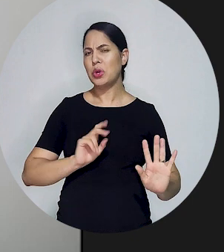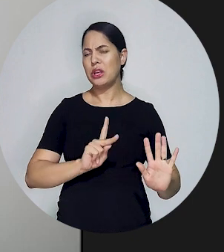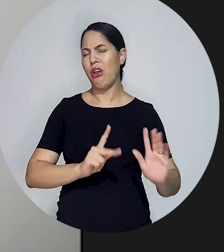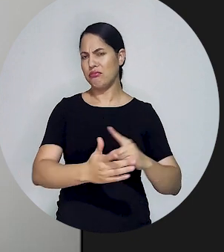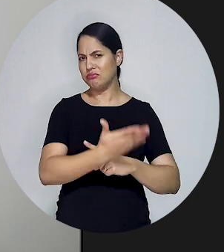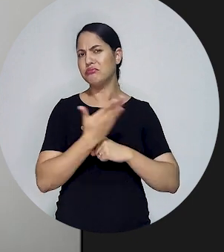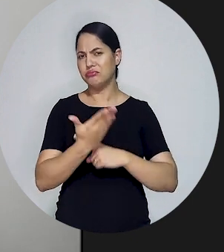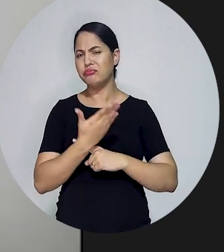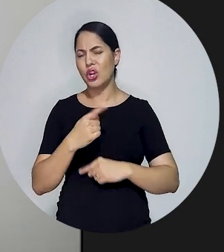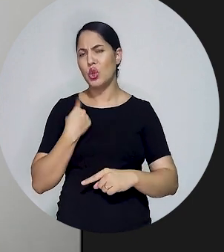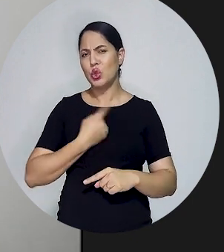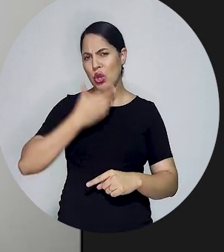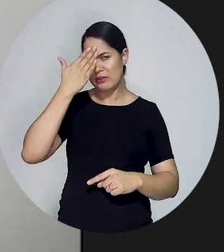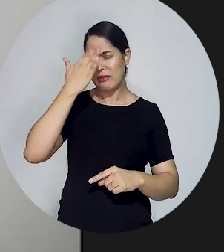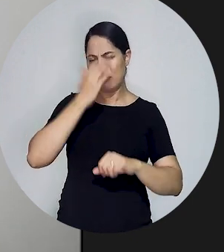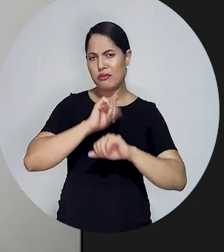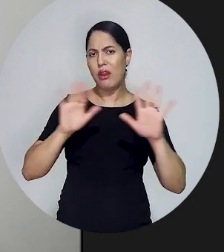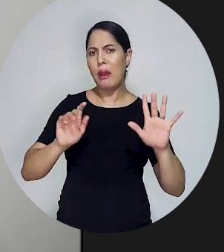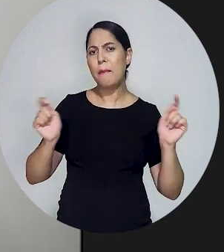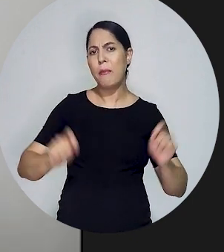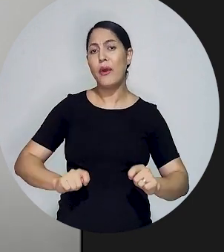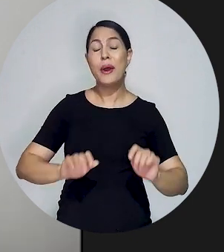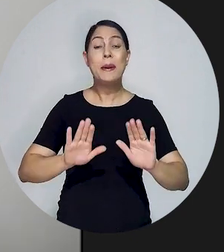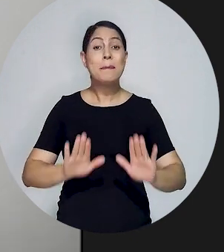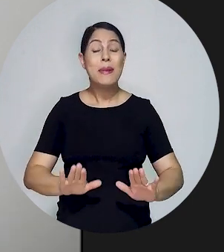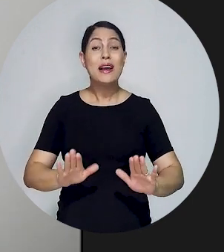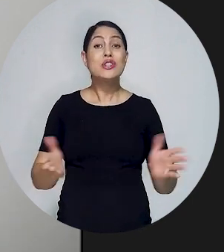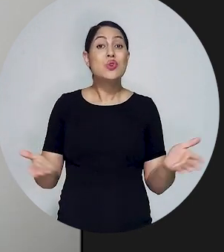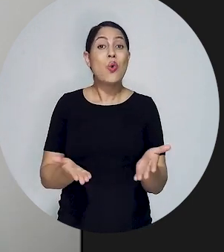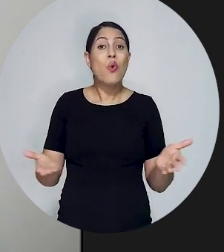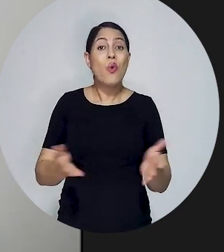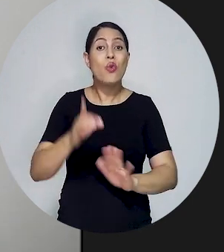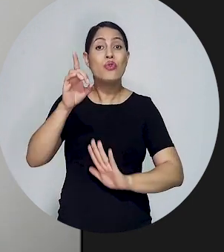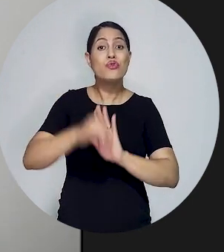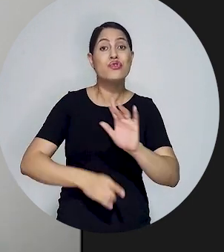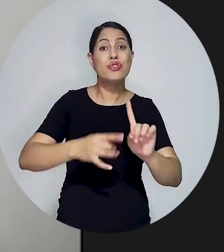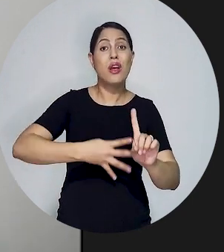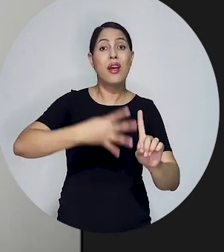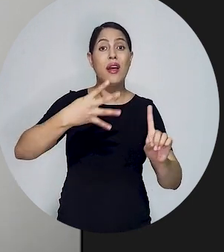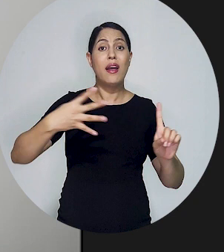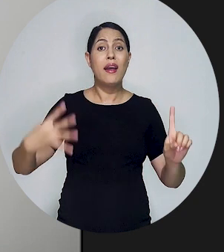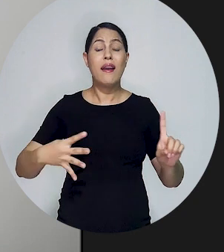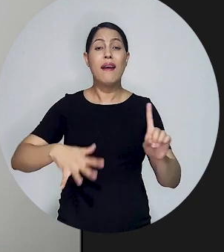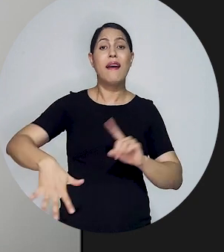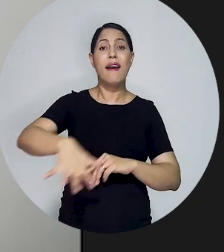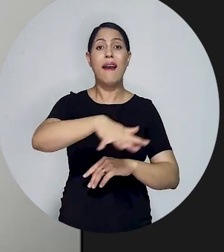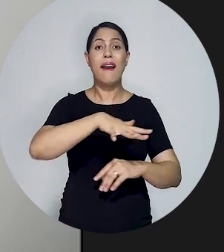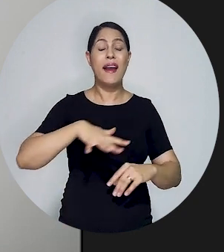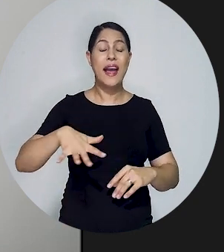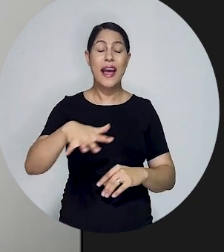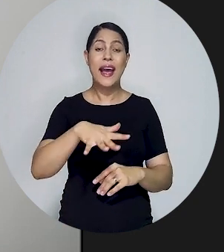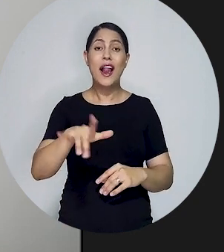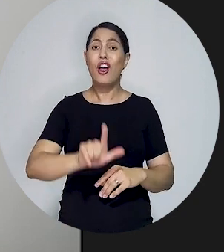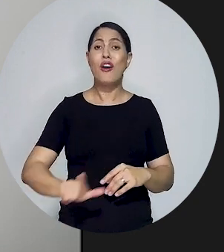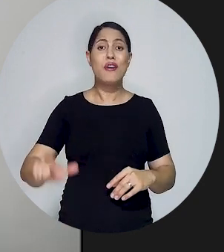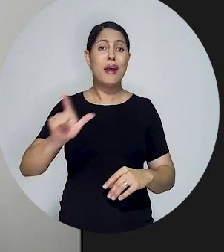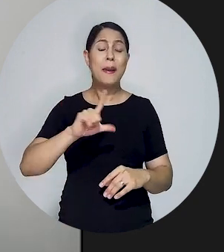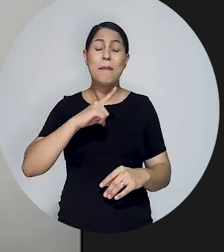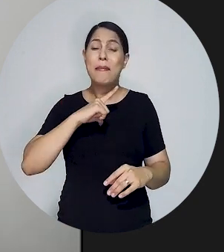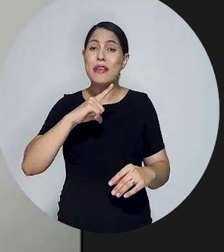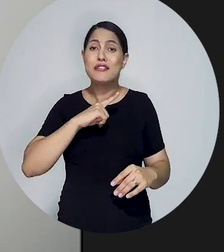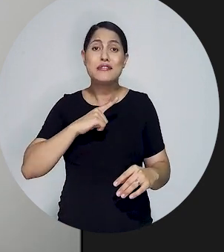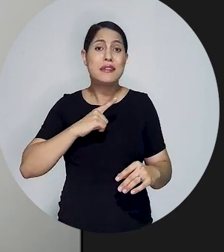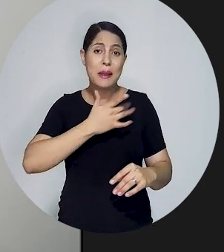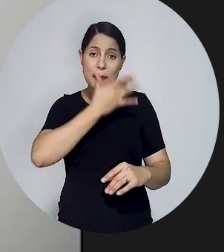sobre a pauta, estejam ajudando, mas hoje o direito das pessoas LGBTI+, já se desenvolveu a um ponto